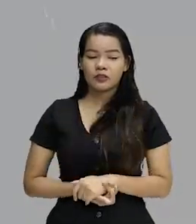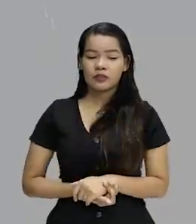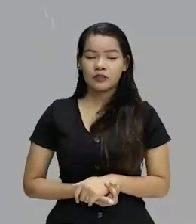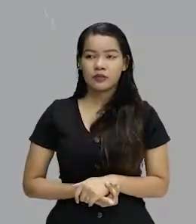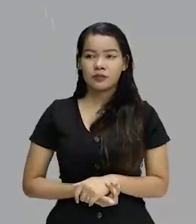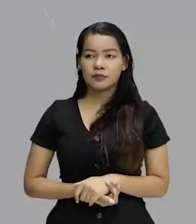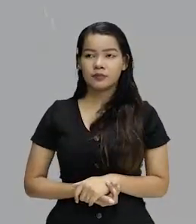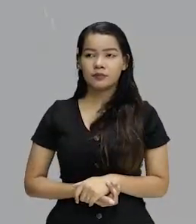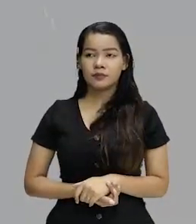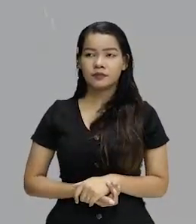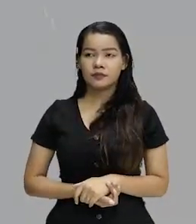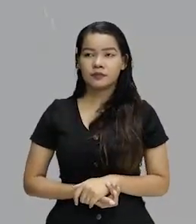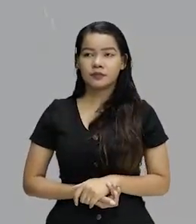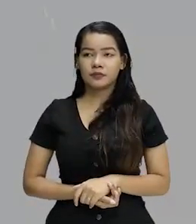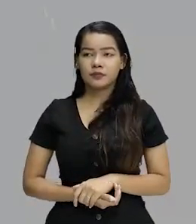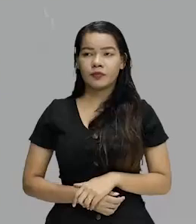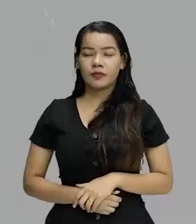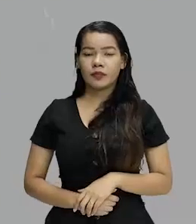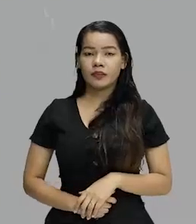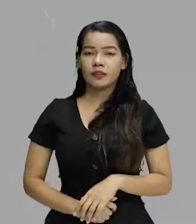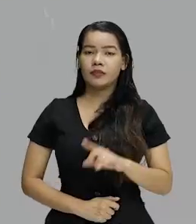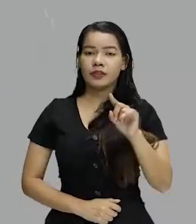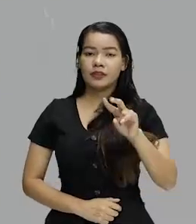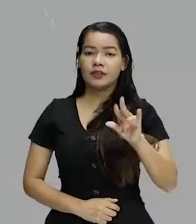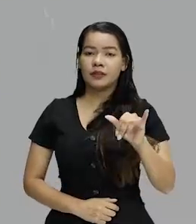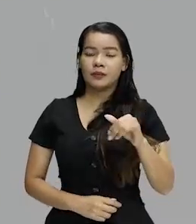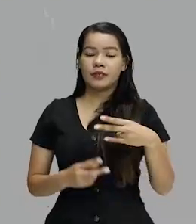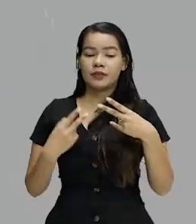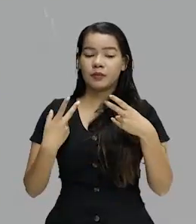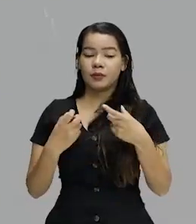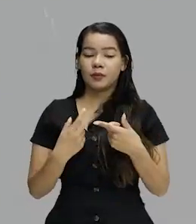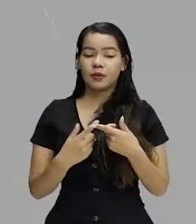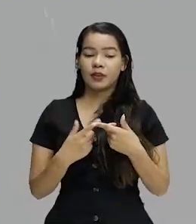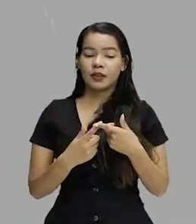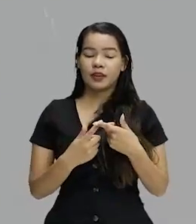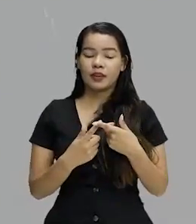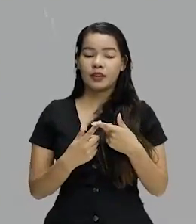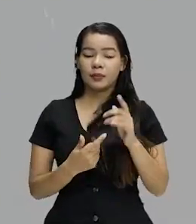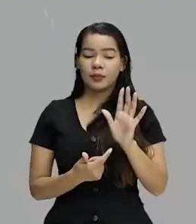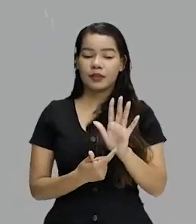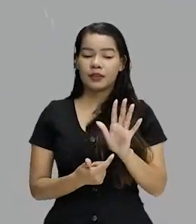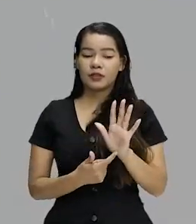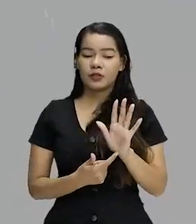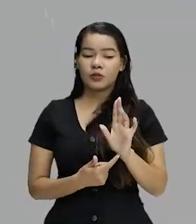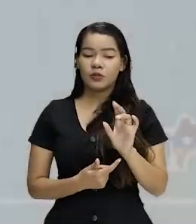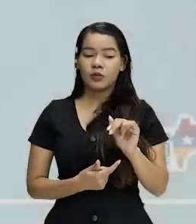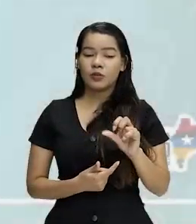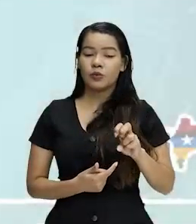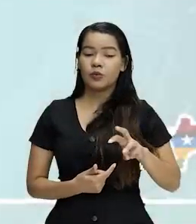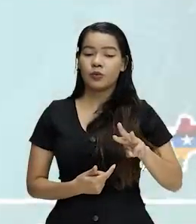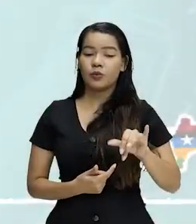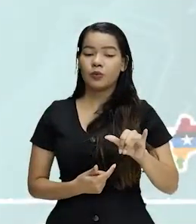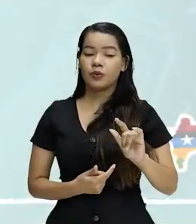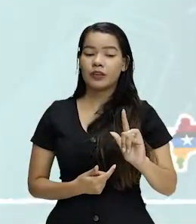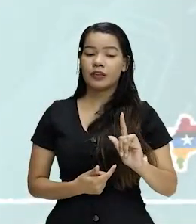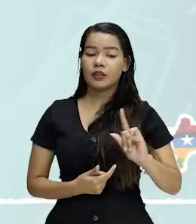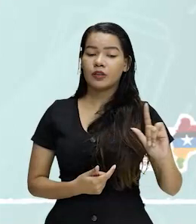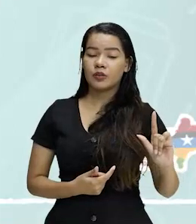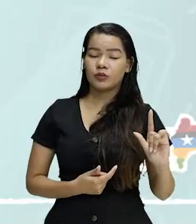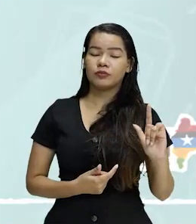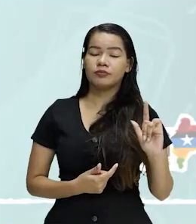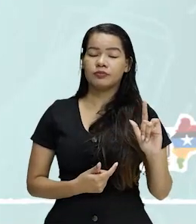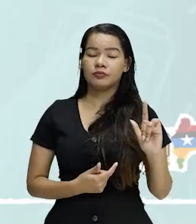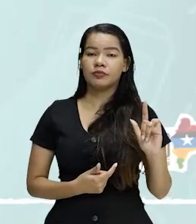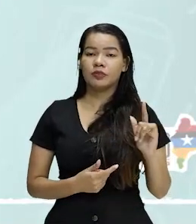com will. E logo, logo vocês vão perceber por que aparece esse will destacado aqui no nosso título. Porque na